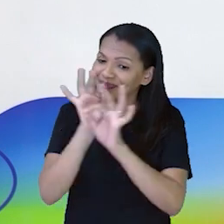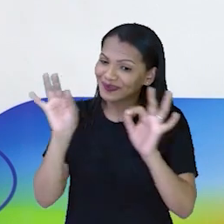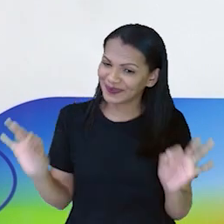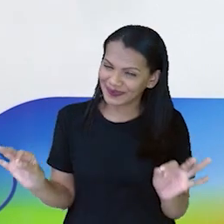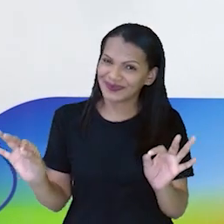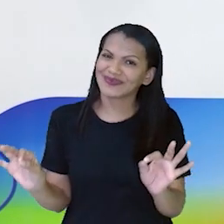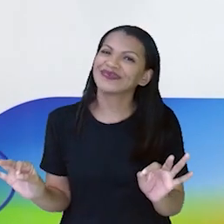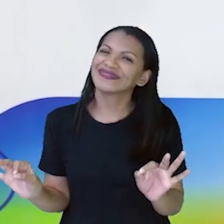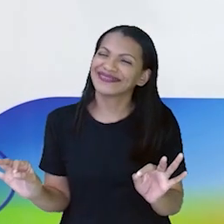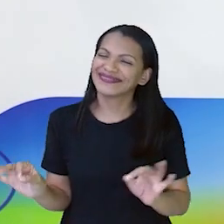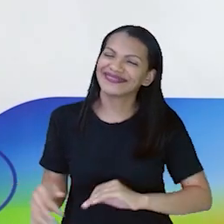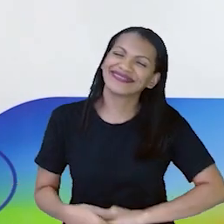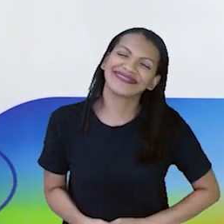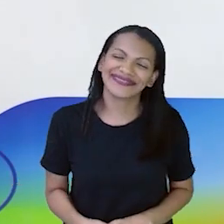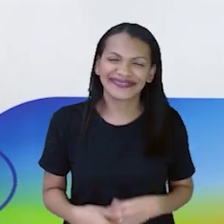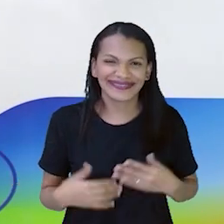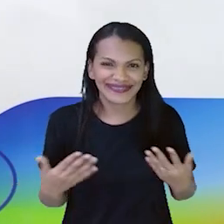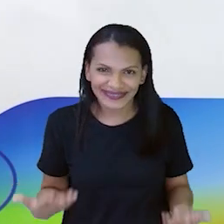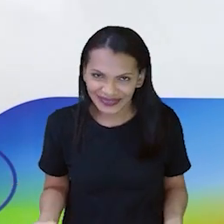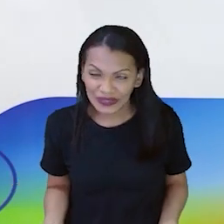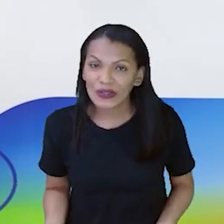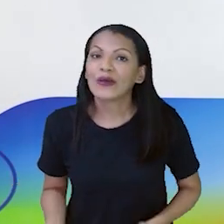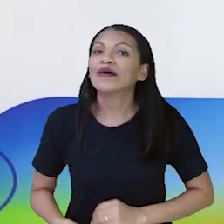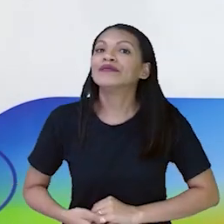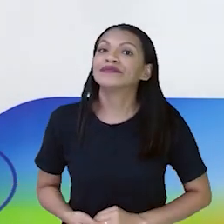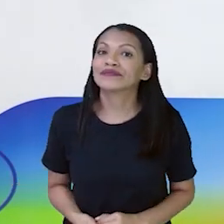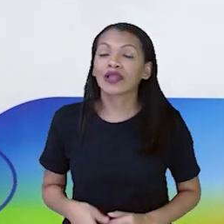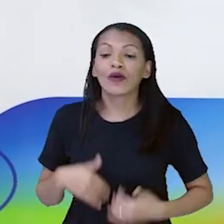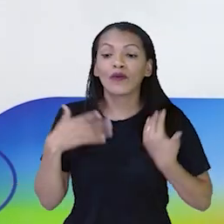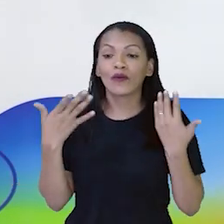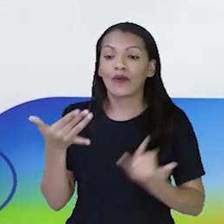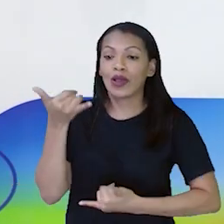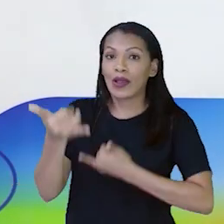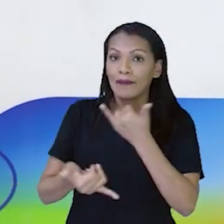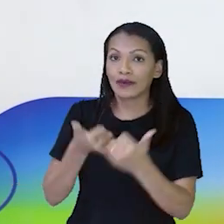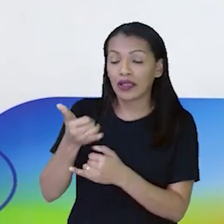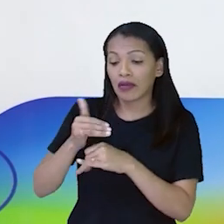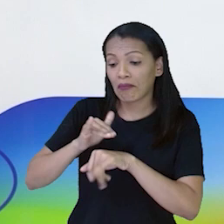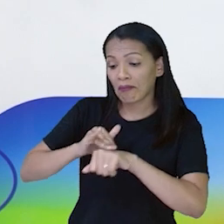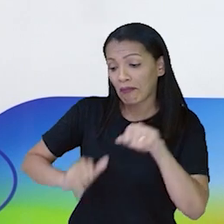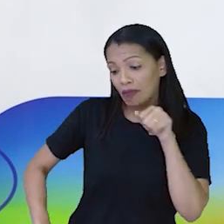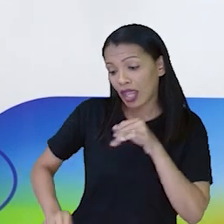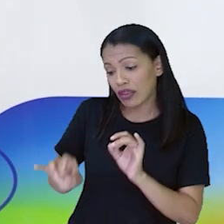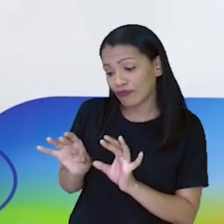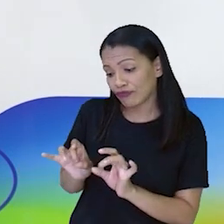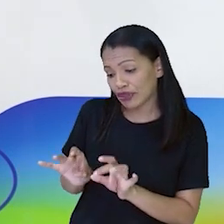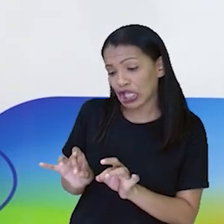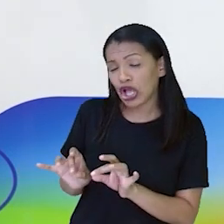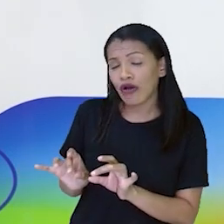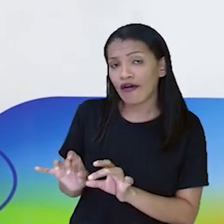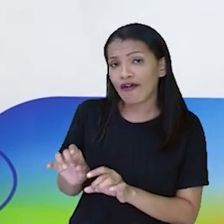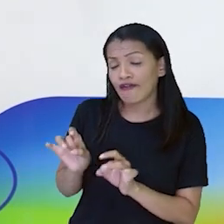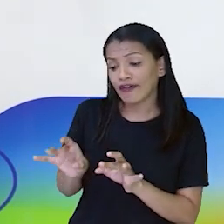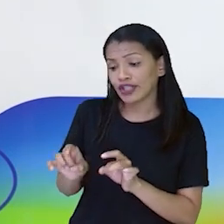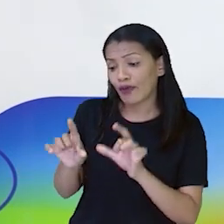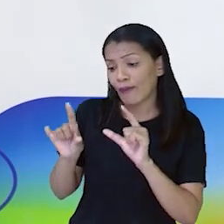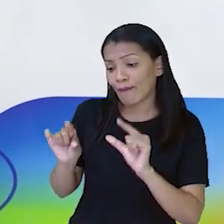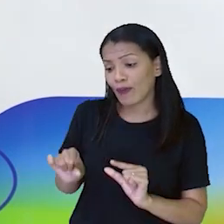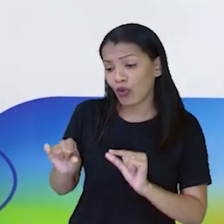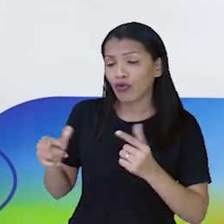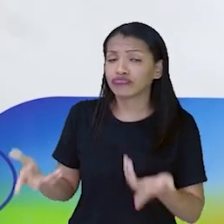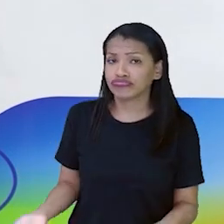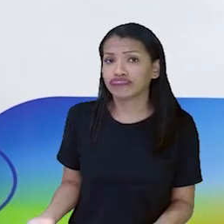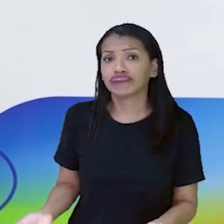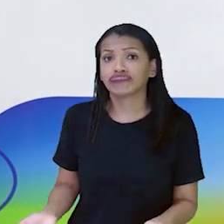pronúncia, olha aí. Muito bem, crianças. Agora, qual foi o brinquedo que menos vendeu? Então, vocês têm que ler o gráfico. Qual foi o brinquedo